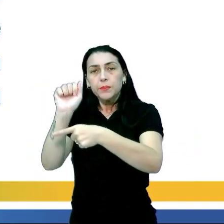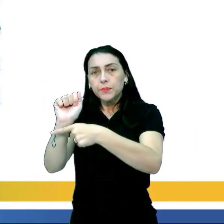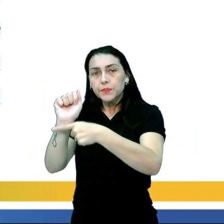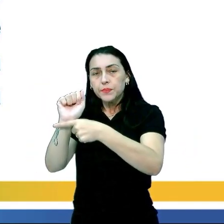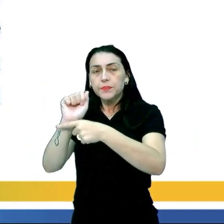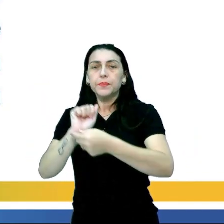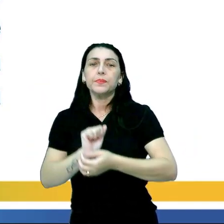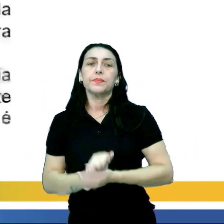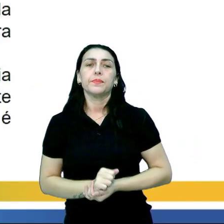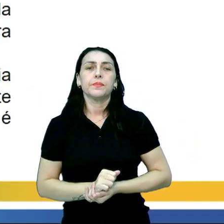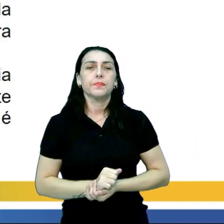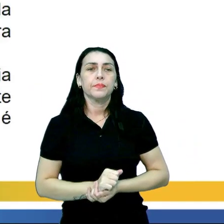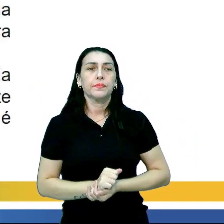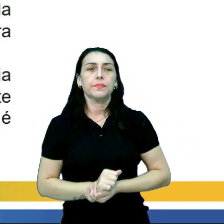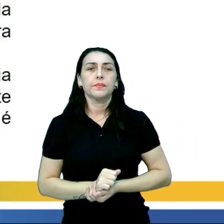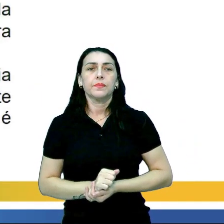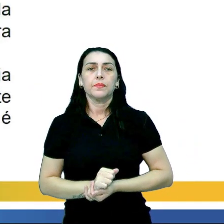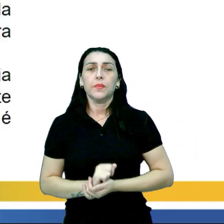letra